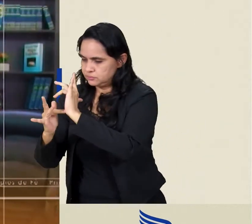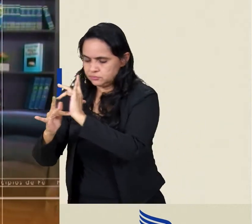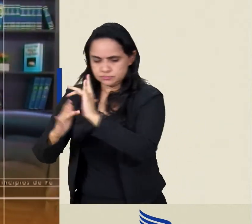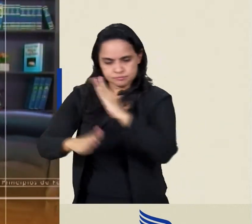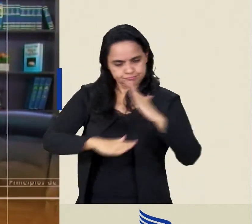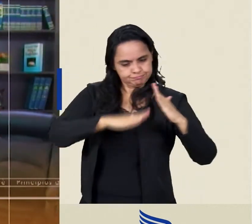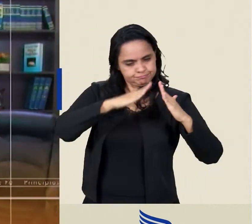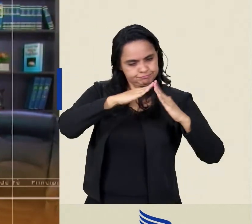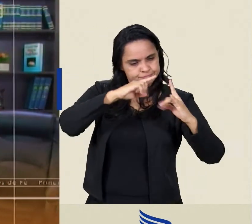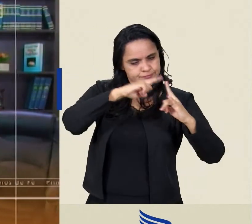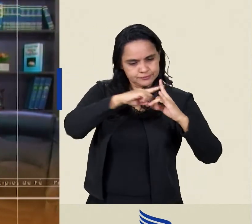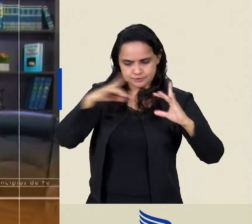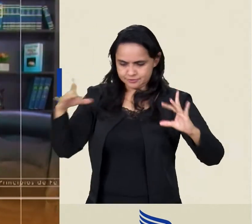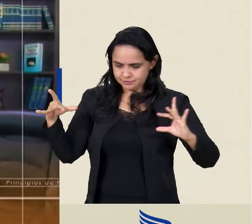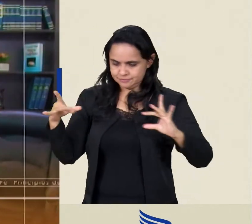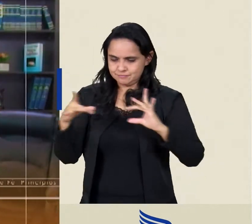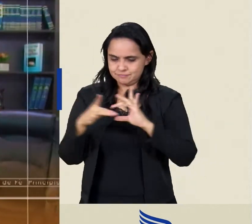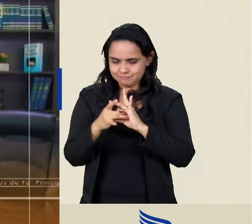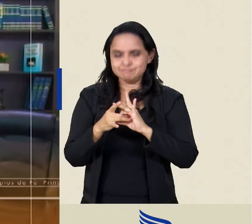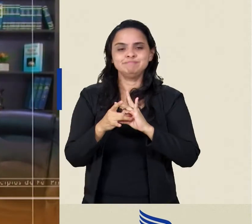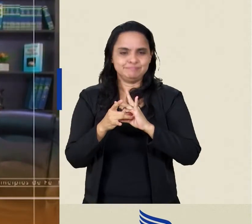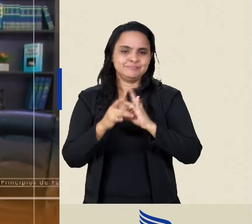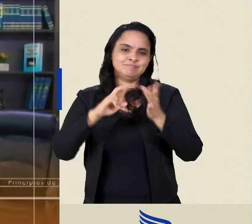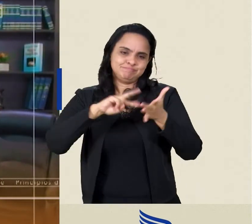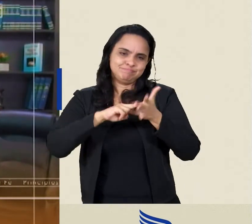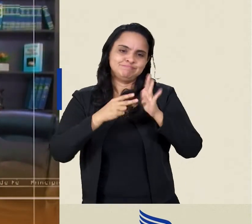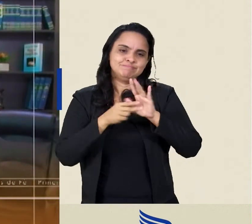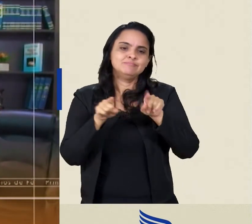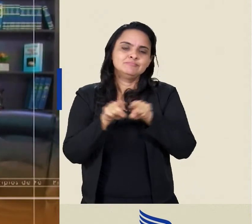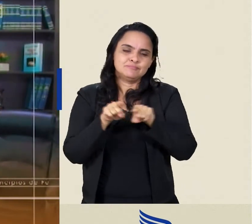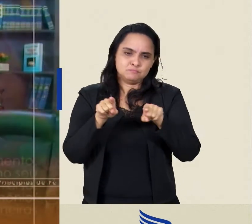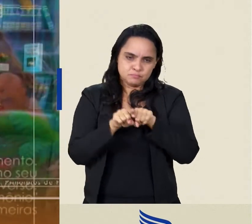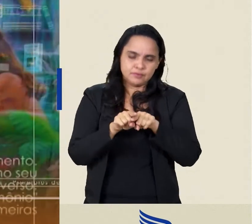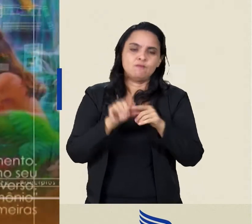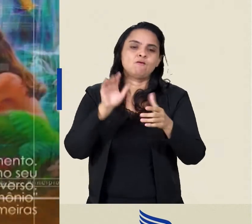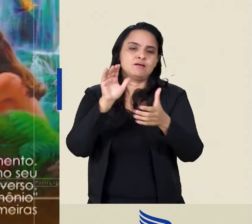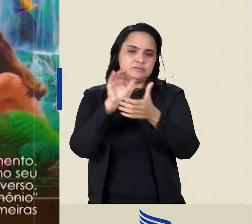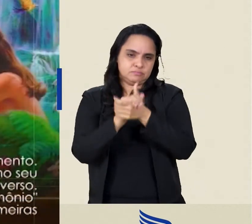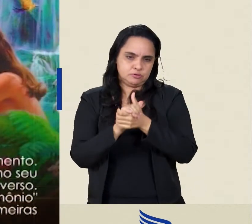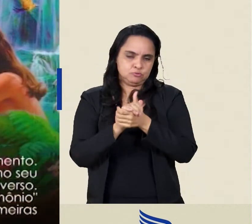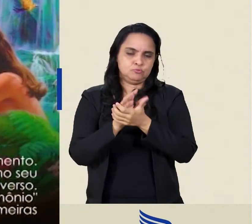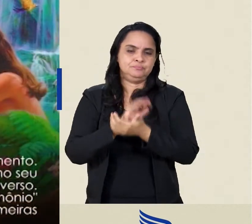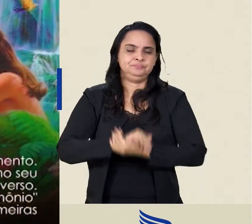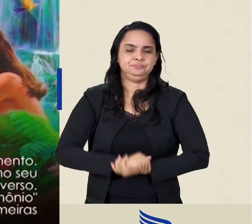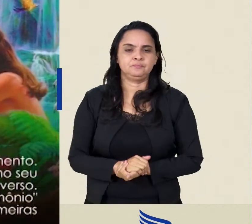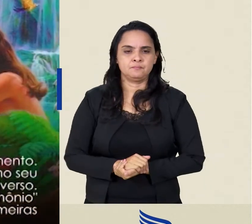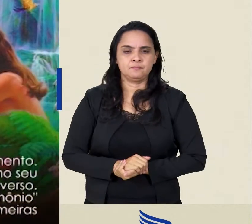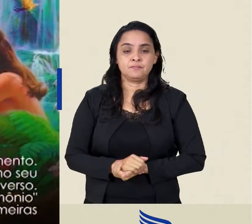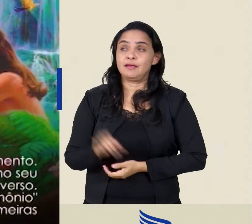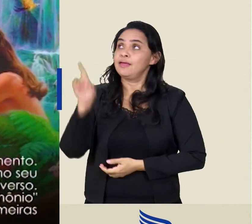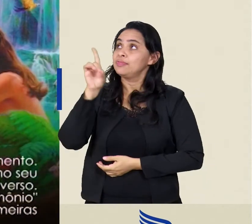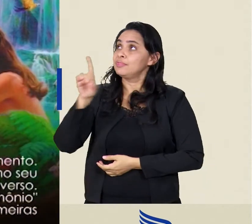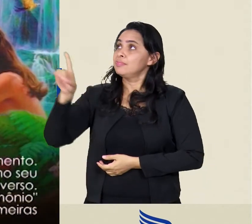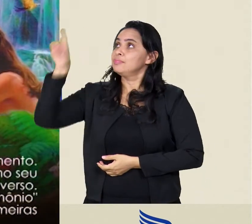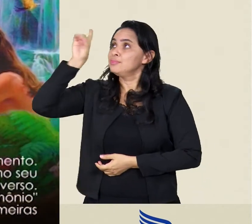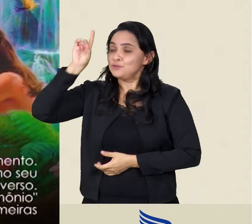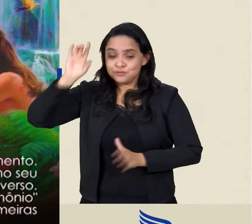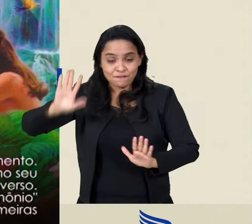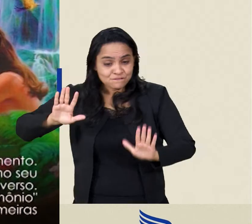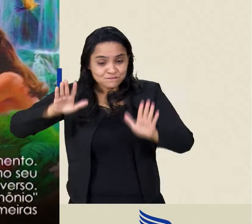Paulo na sua carta aos Efésios, capítulo 5, 24 a 28. Deus celebrou o primeiro